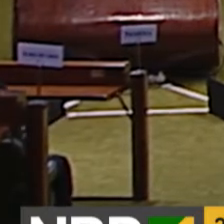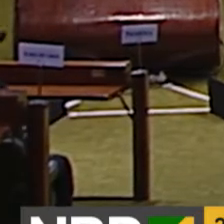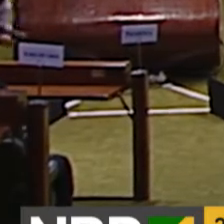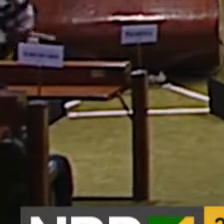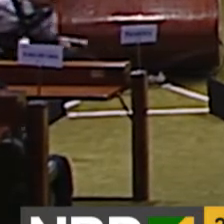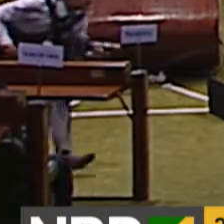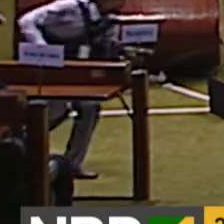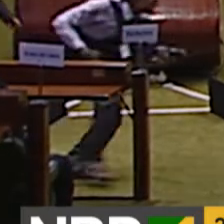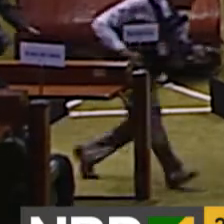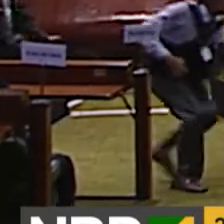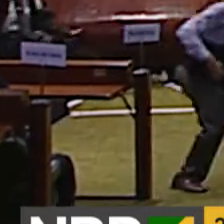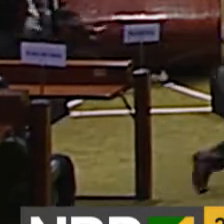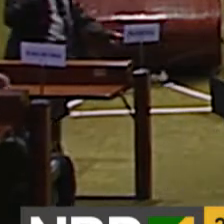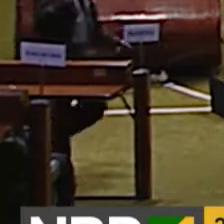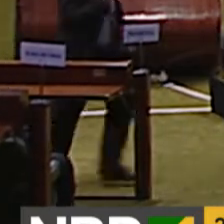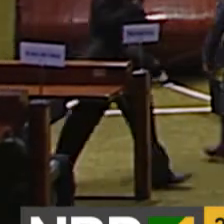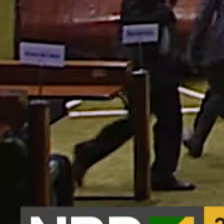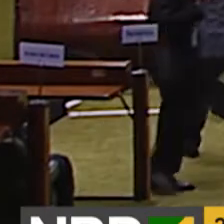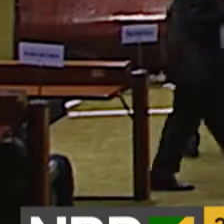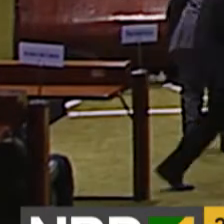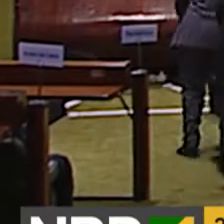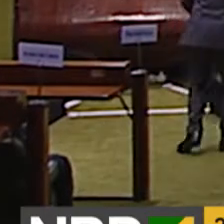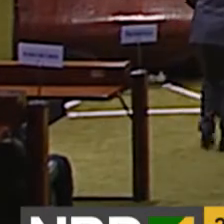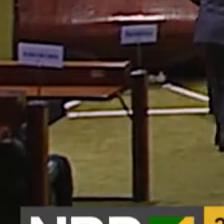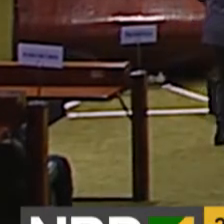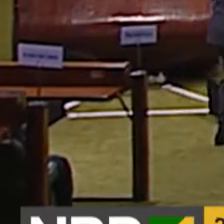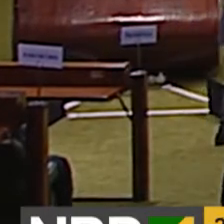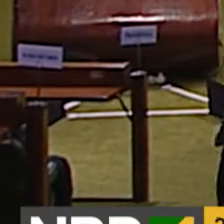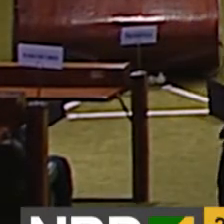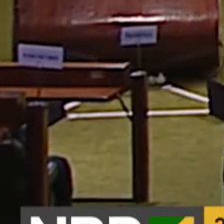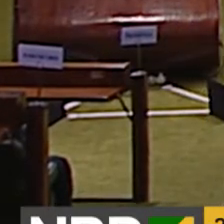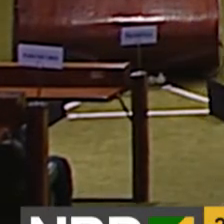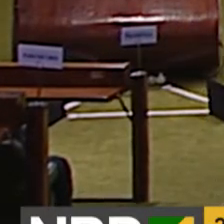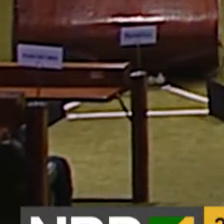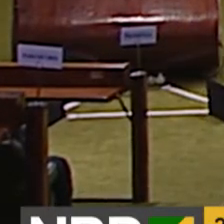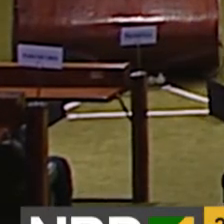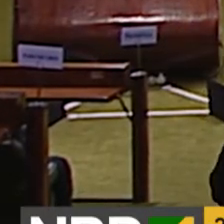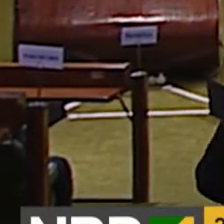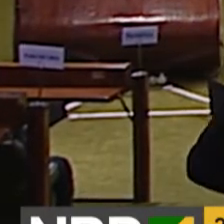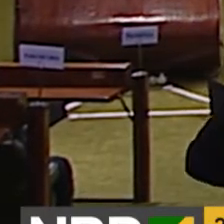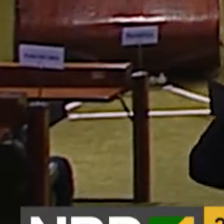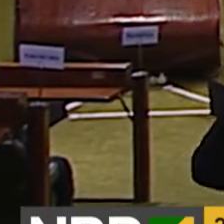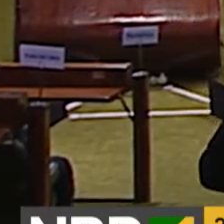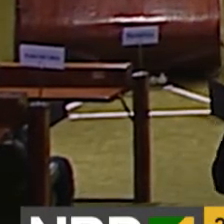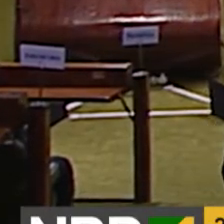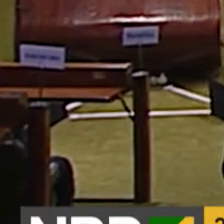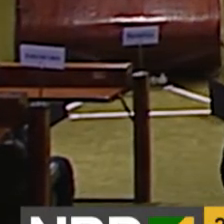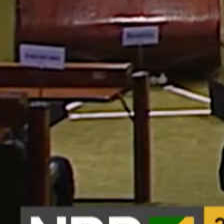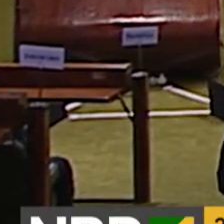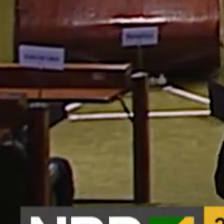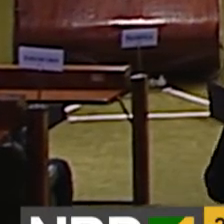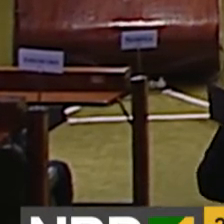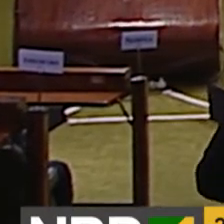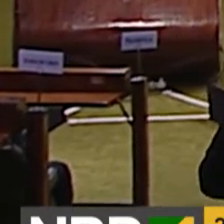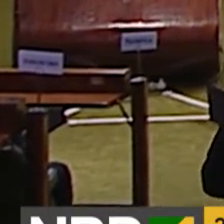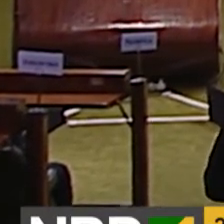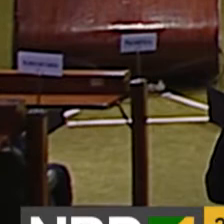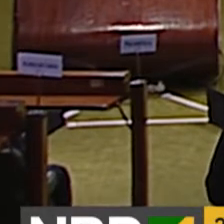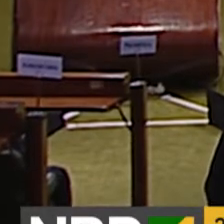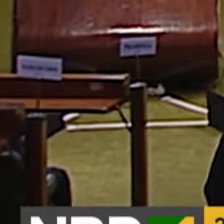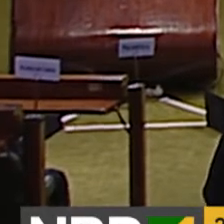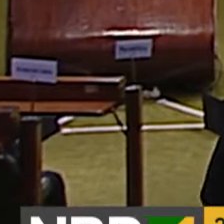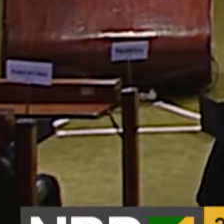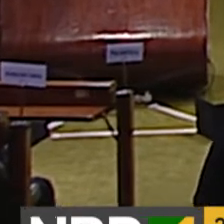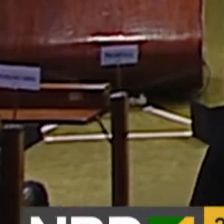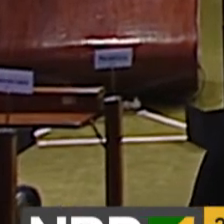acompanhando imagens ao vivo do itamaraty em brasília o presidente michel temer se prepara para